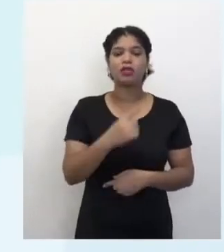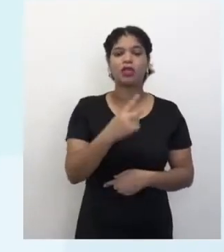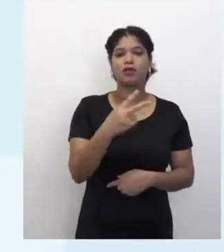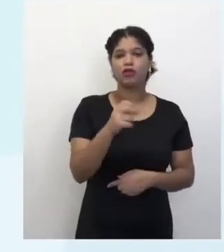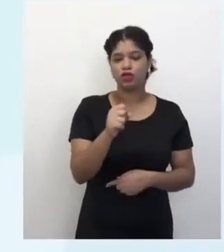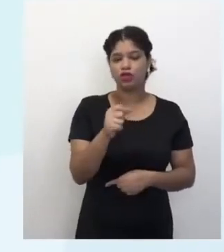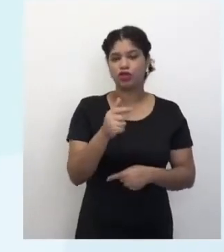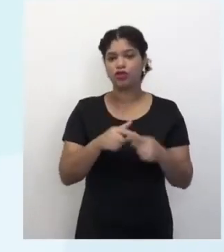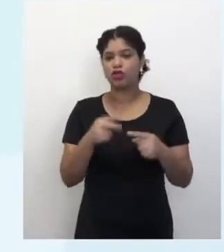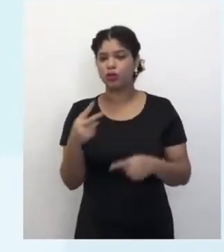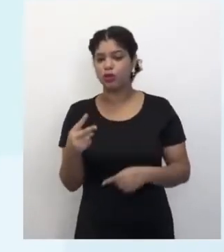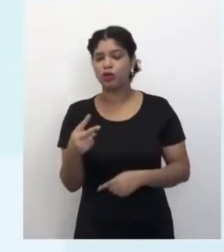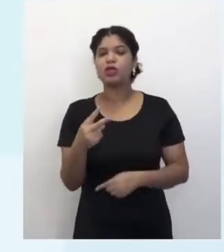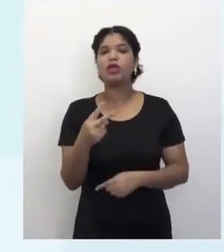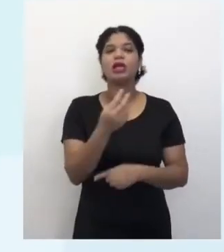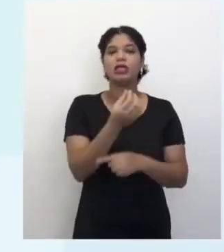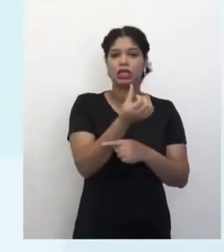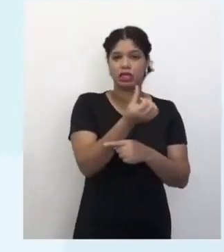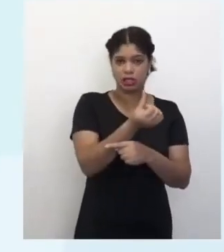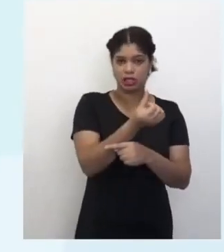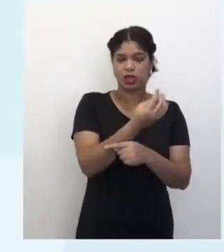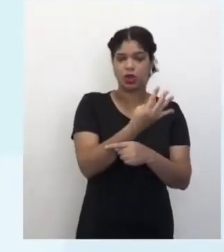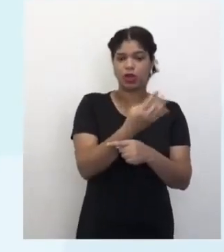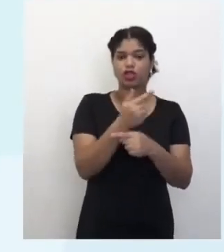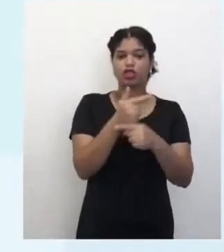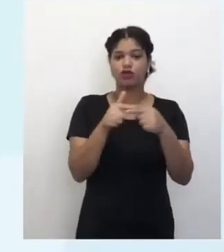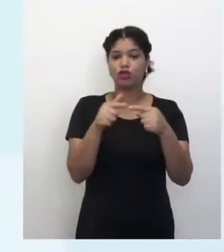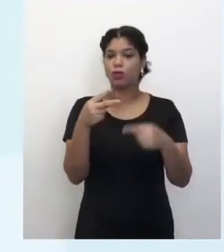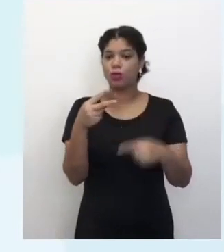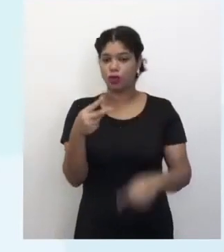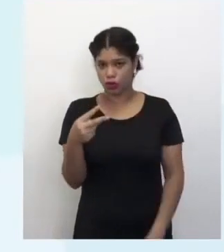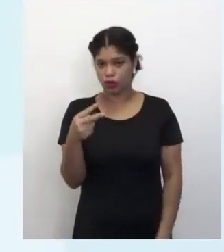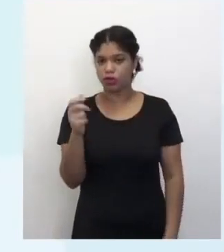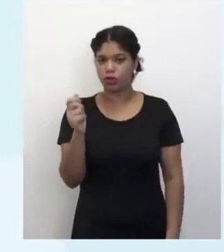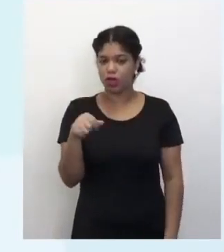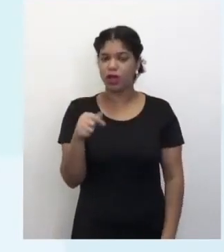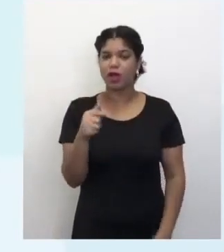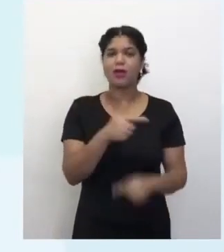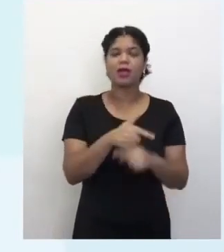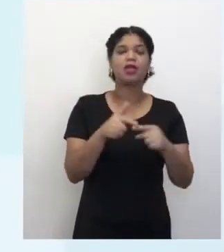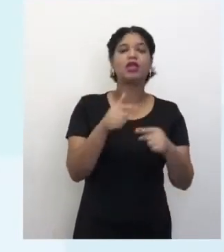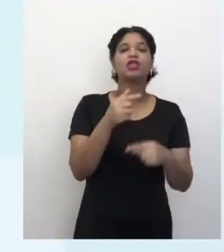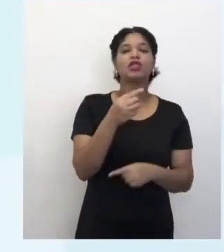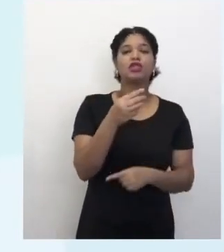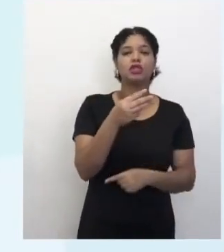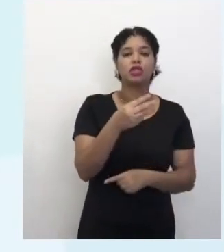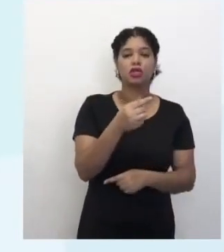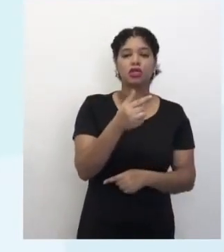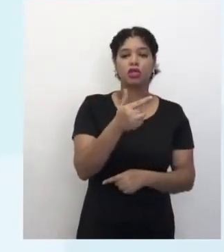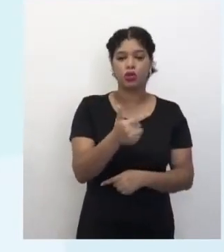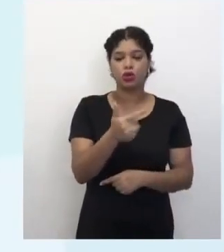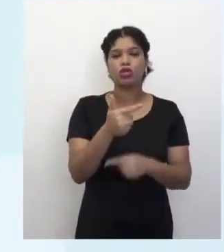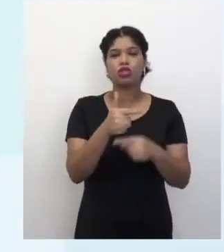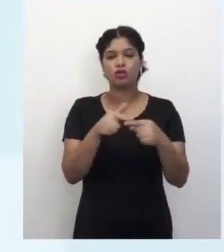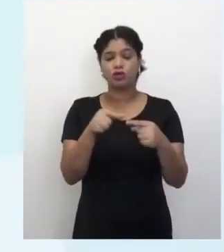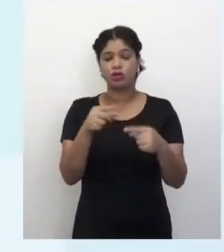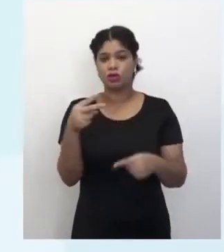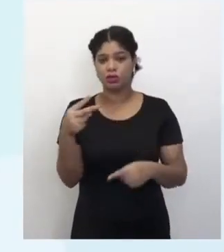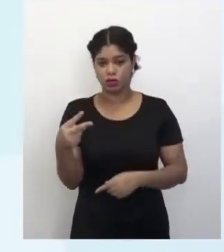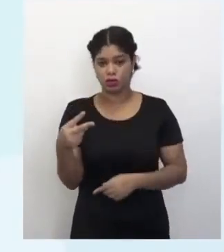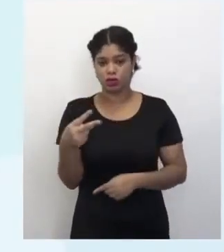128, 64, que dá por 2 de novo, que dá metade de 32, que dá por 2 de novo,